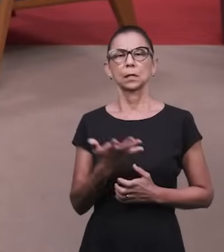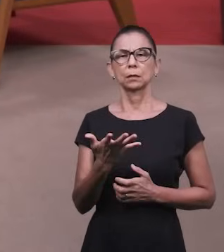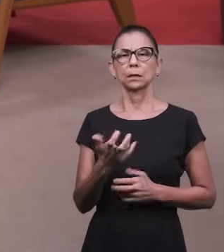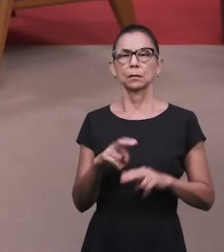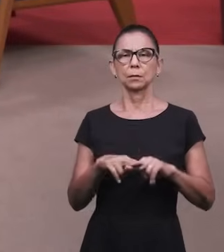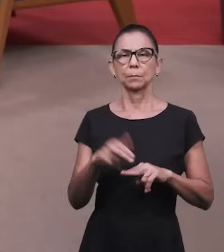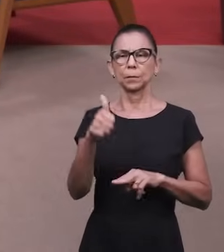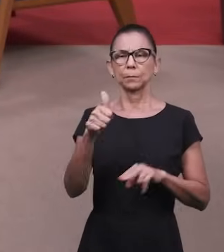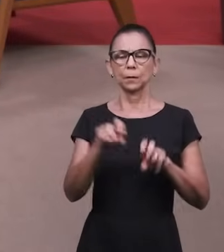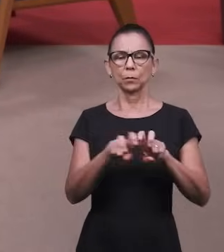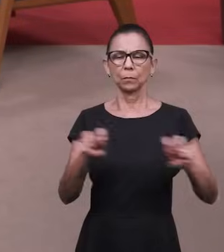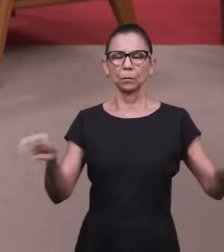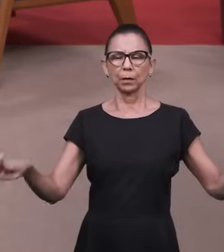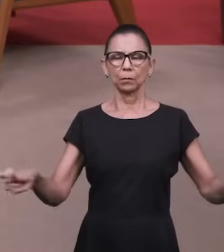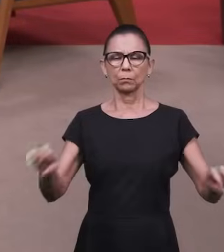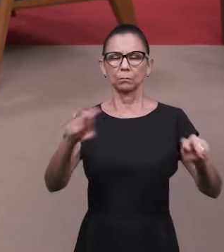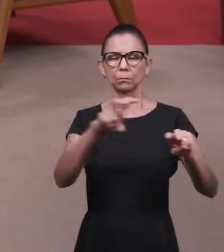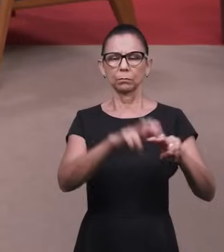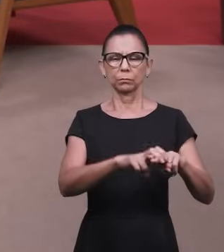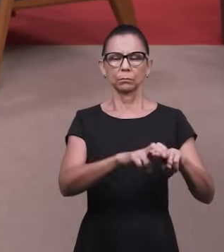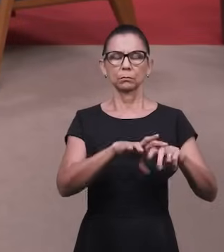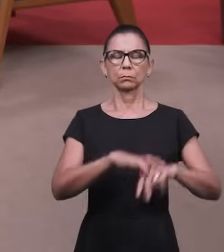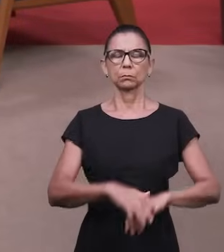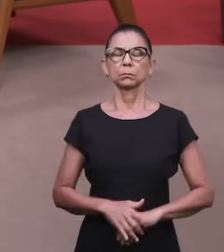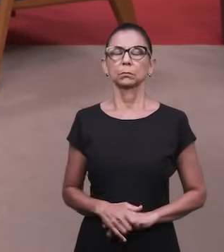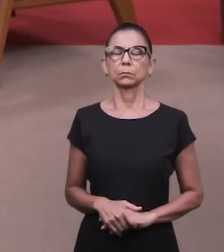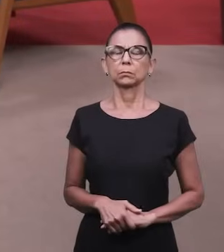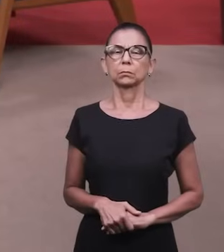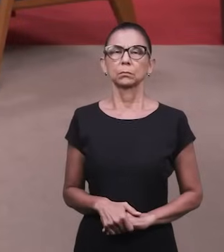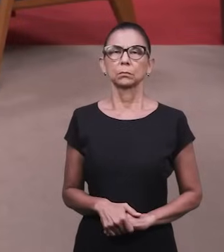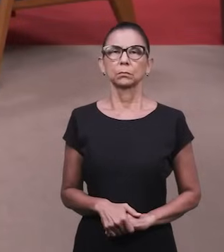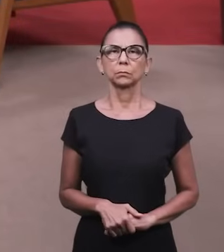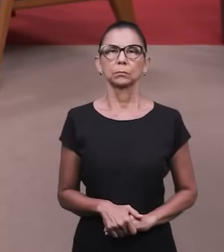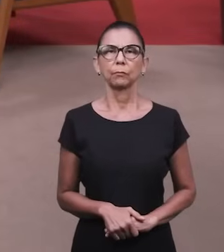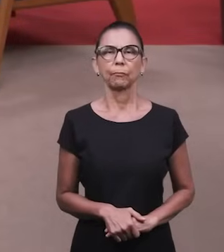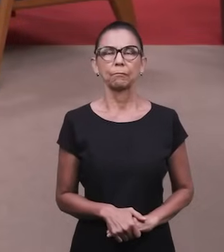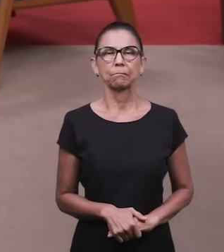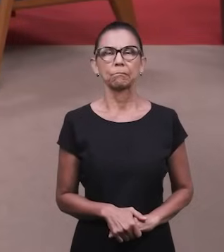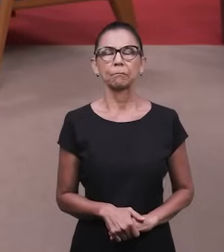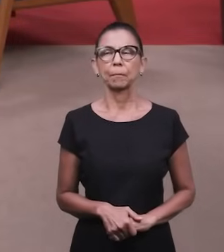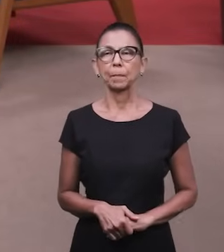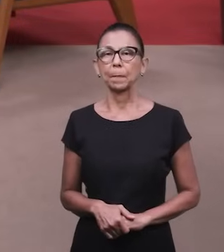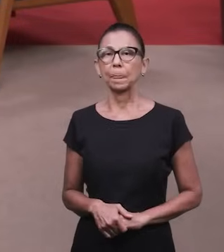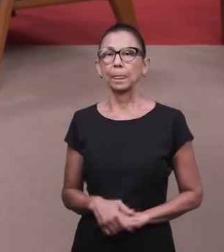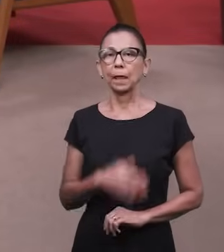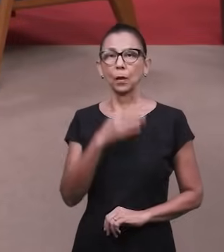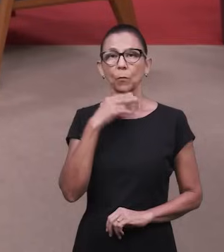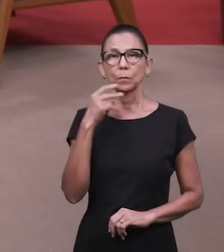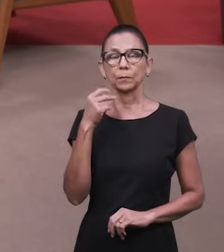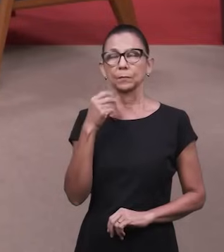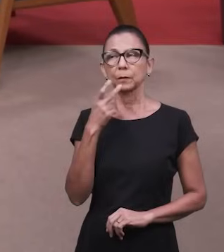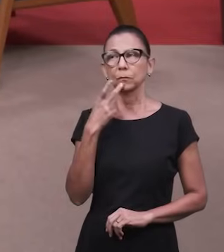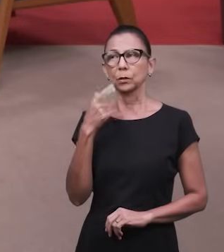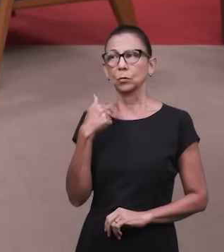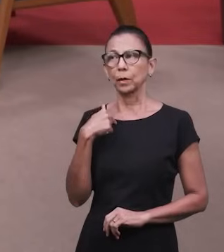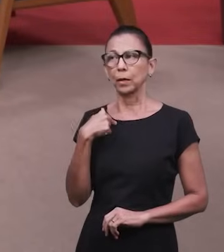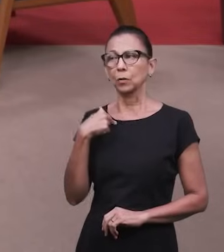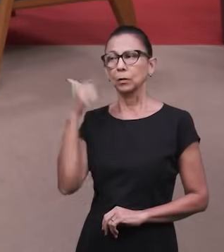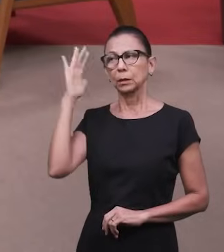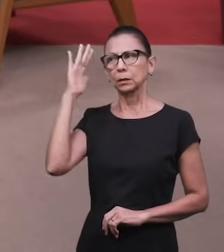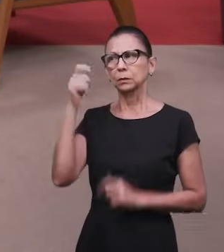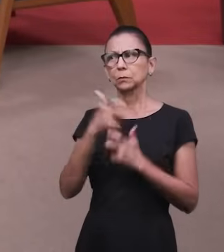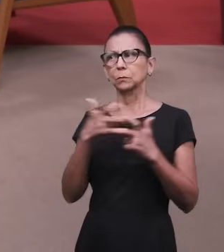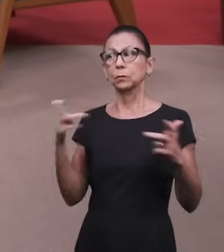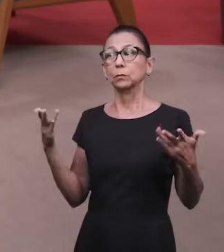assim, eu entendi uma coisa hoje, pastor Daniel. Eu entendi